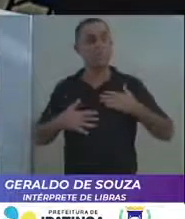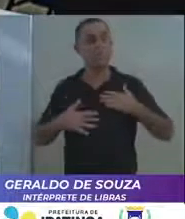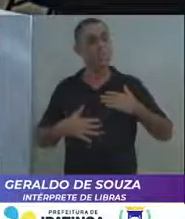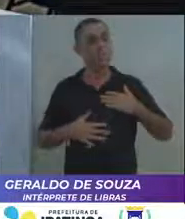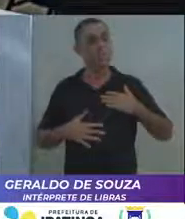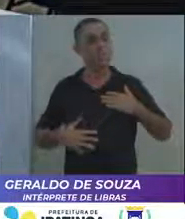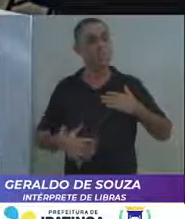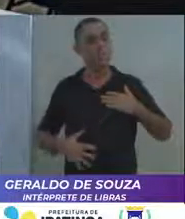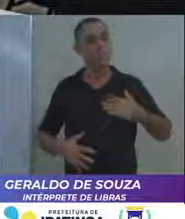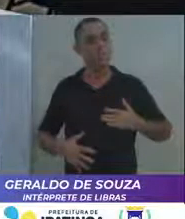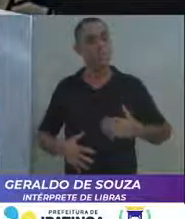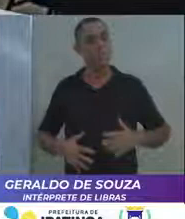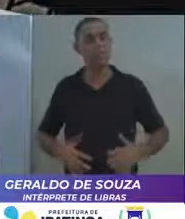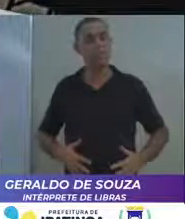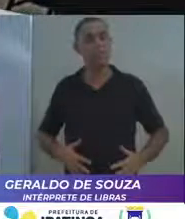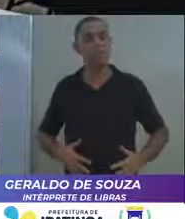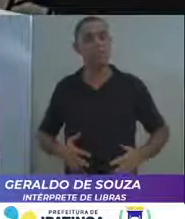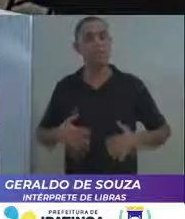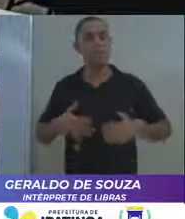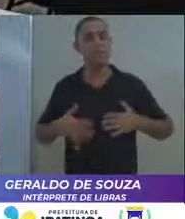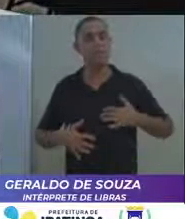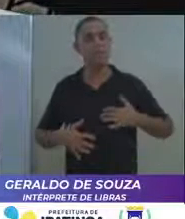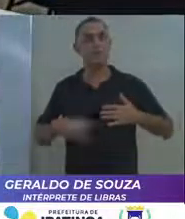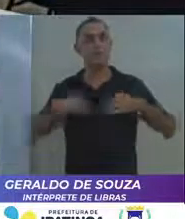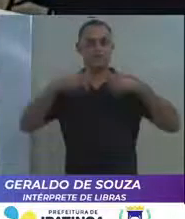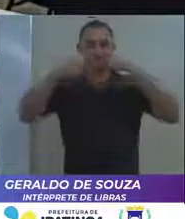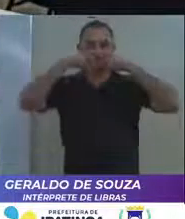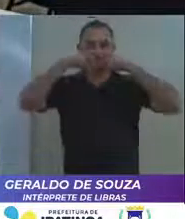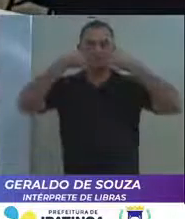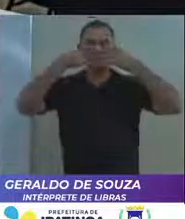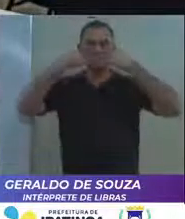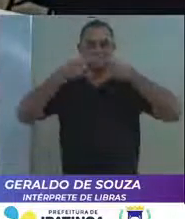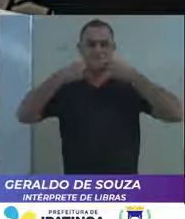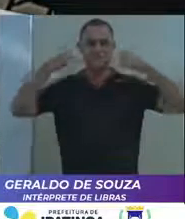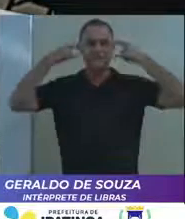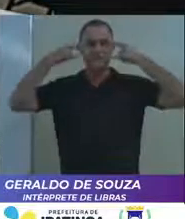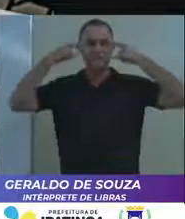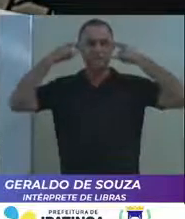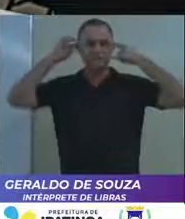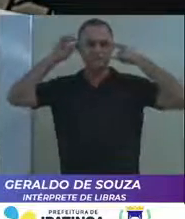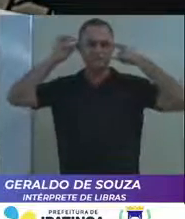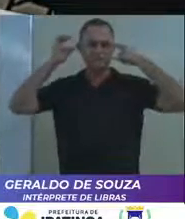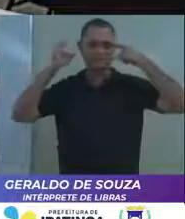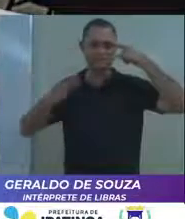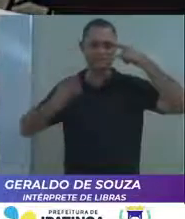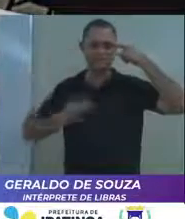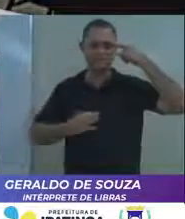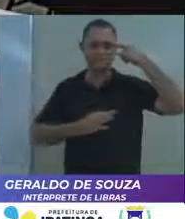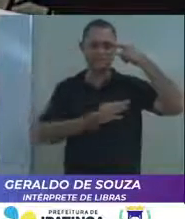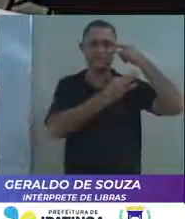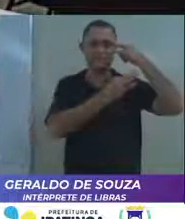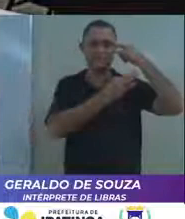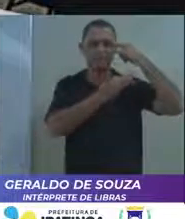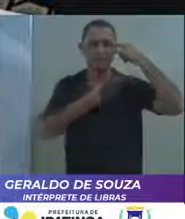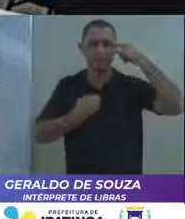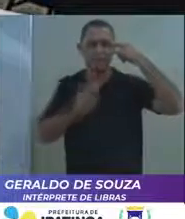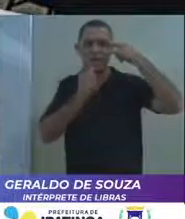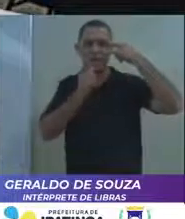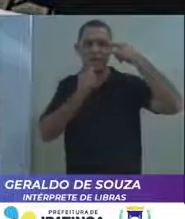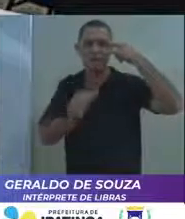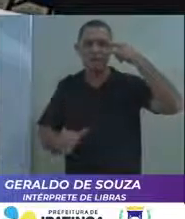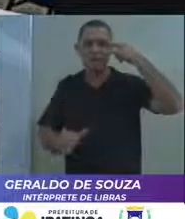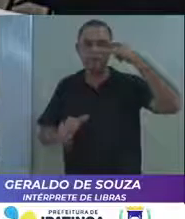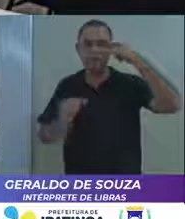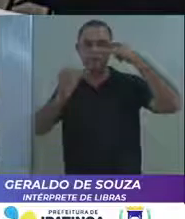você tirar a face shield, tirar a máscara, para você tomar água, é muito mais difícil. Então,